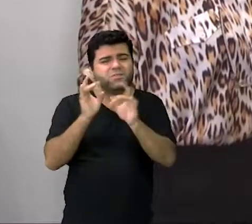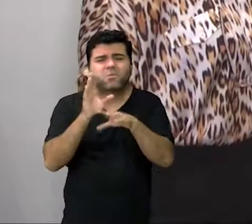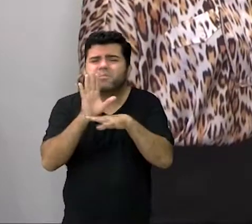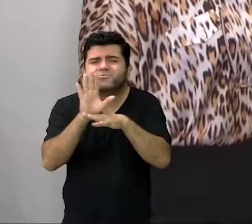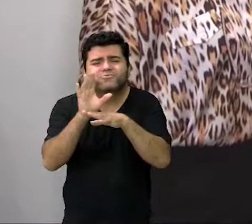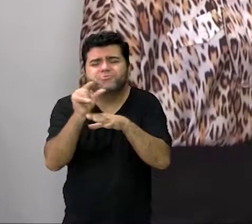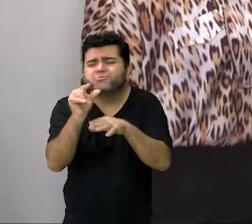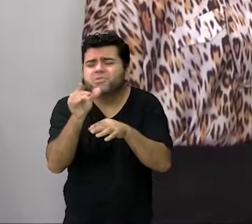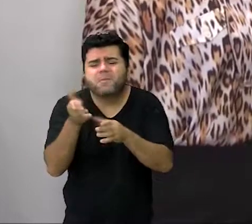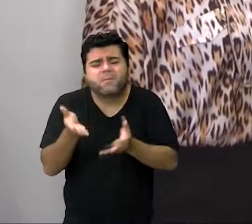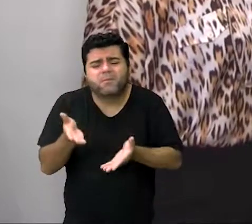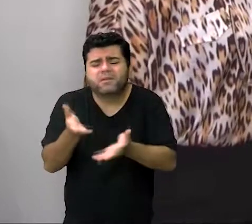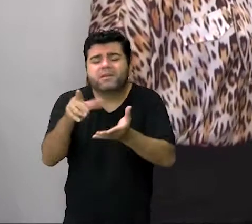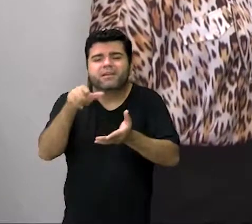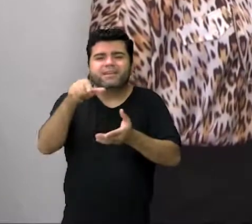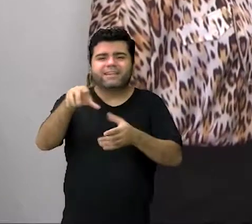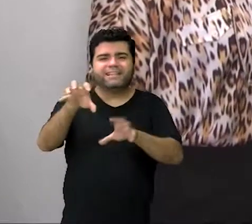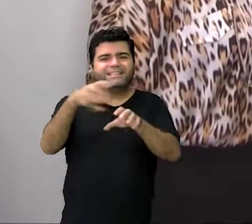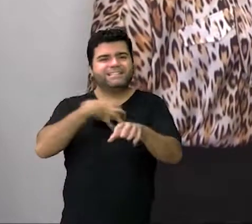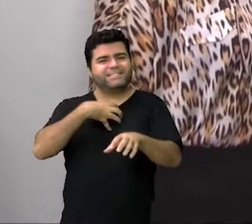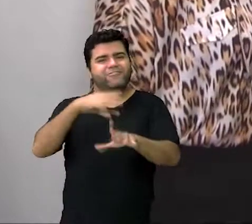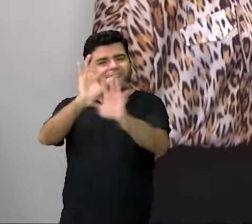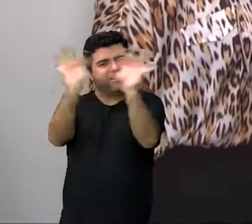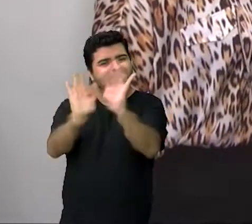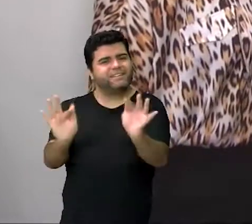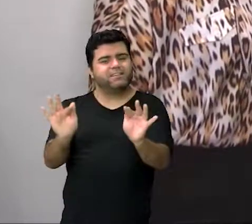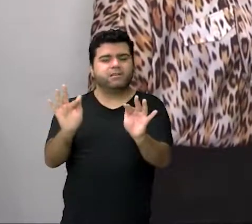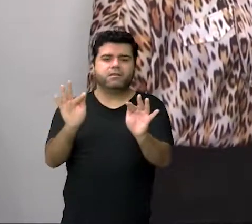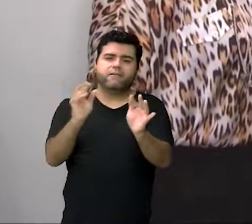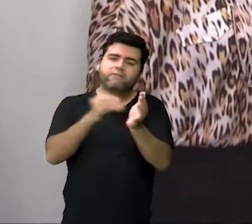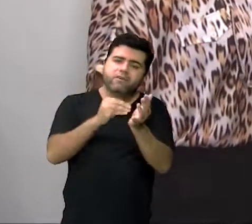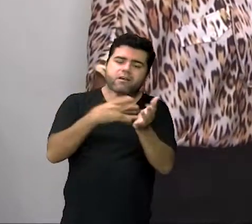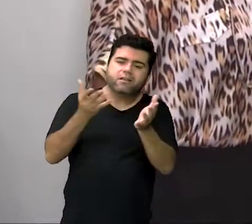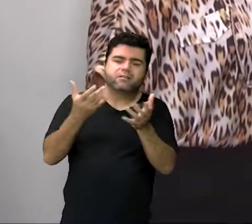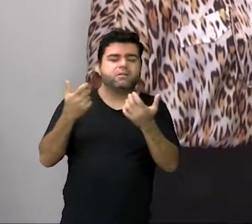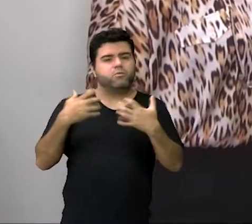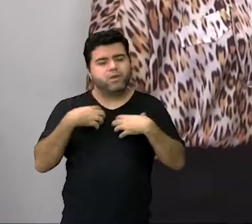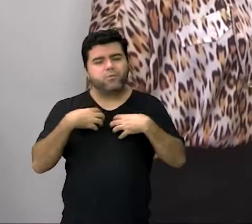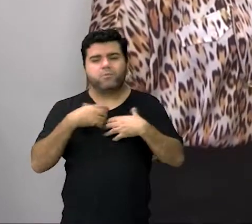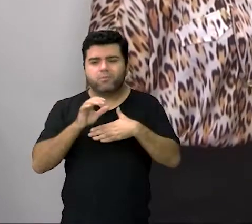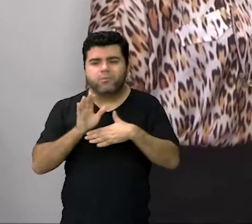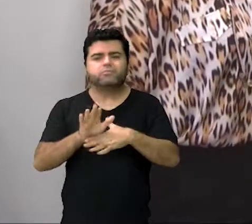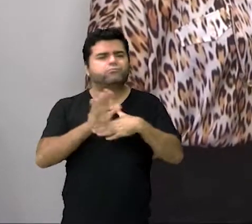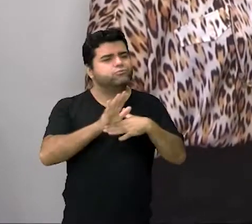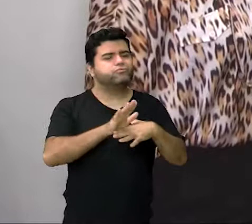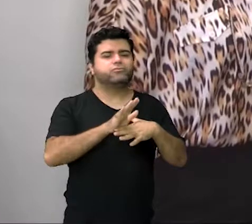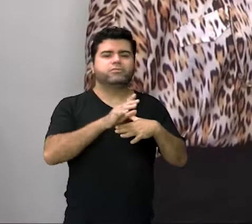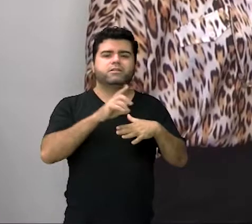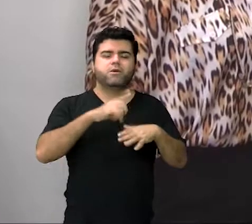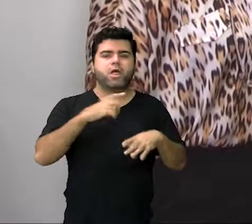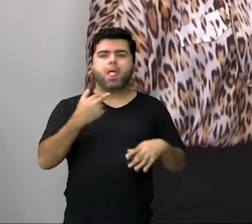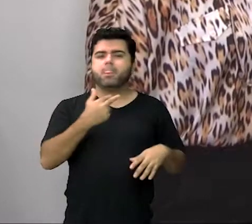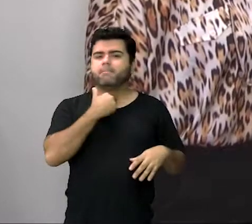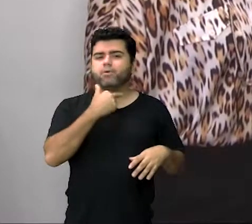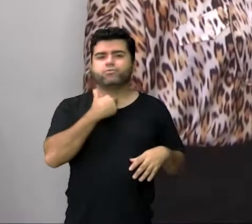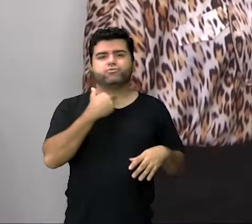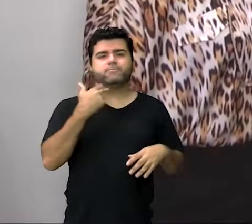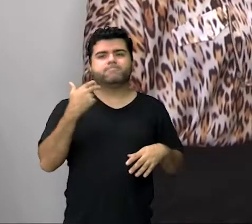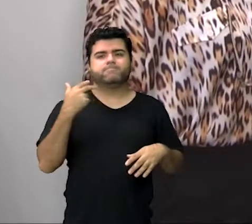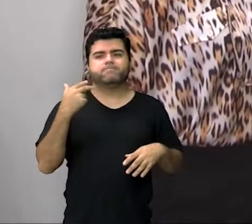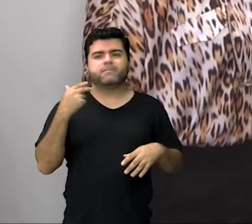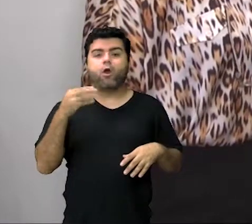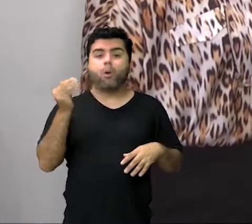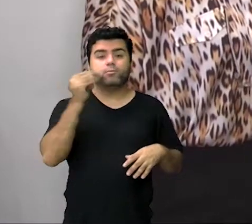que aquele outro sentisse feliz, né? Então, é por isso que eu digo que a gente não pode realmente